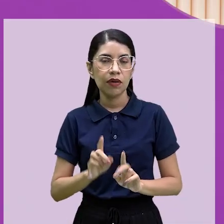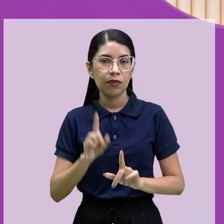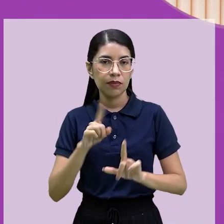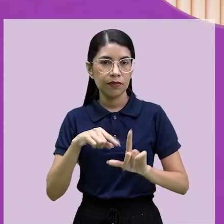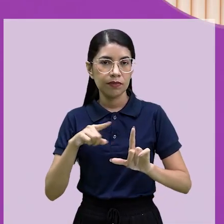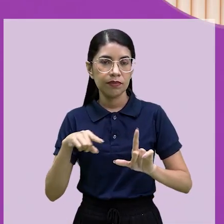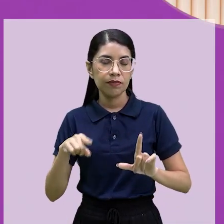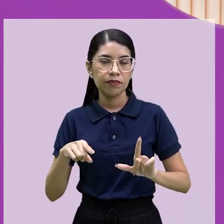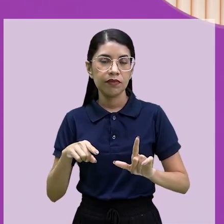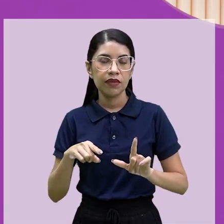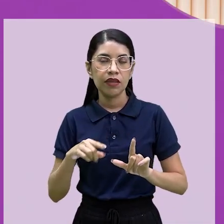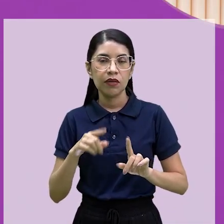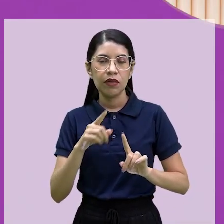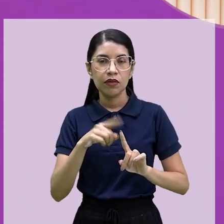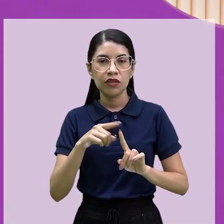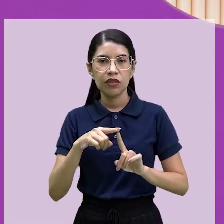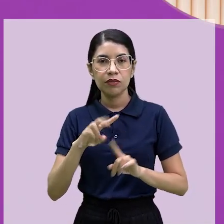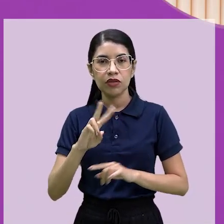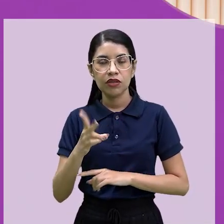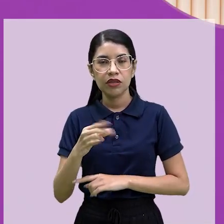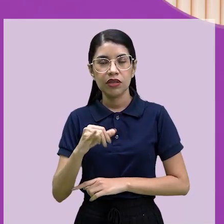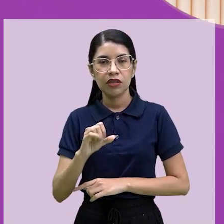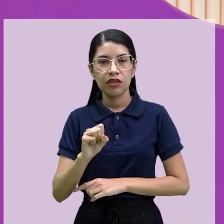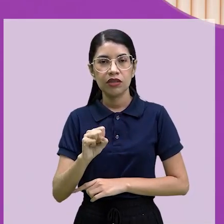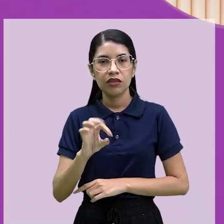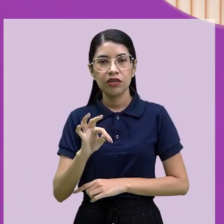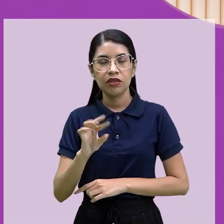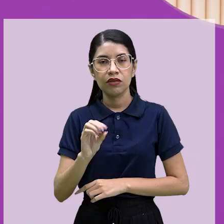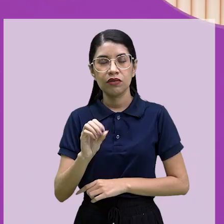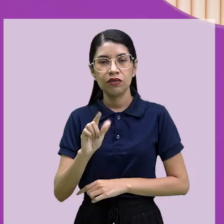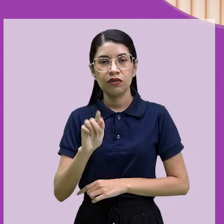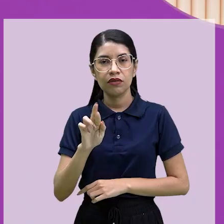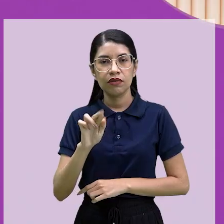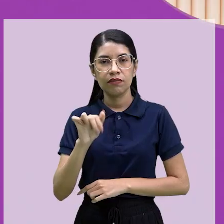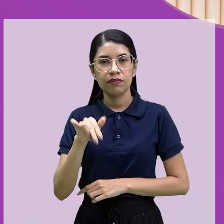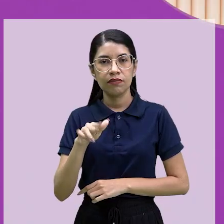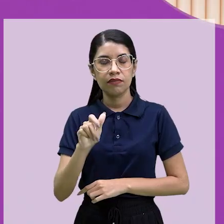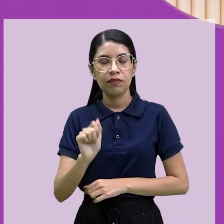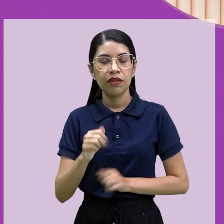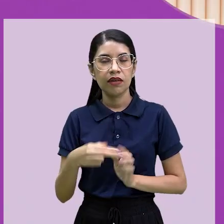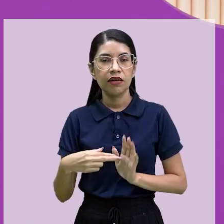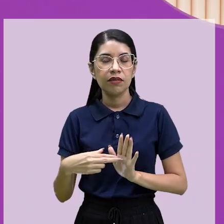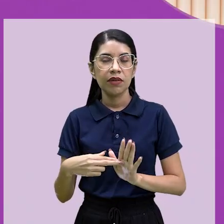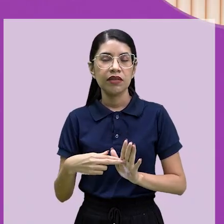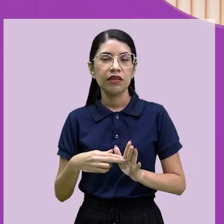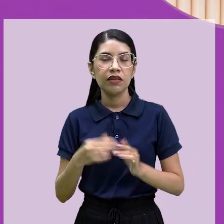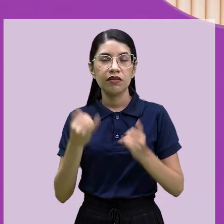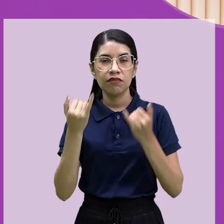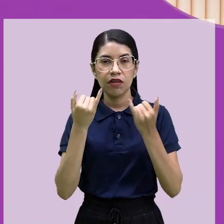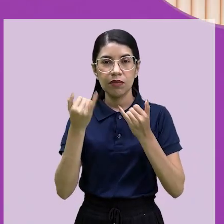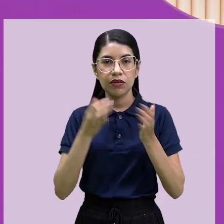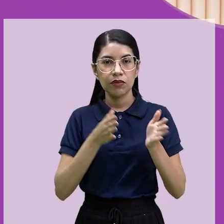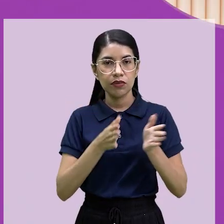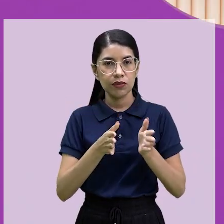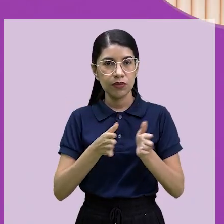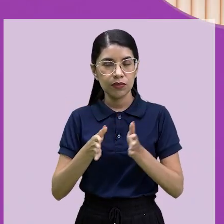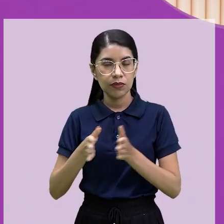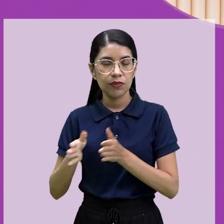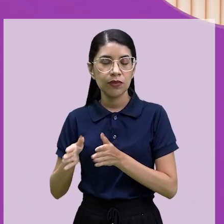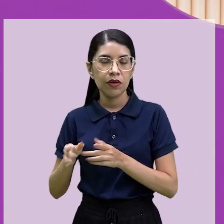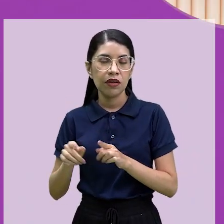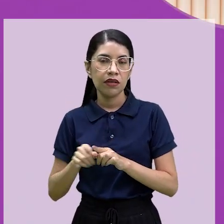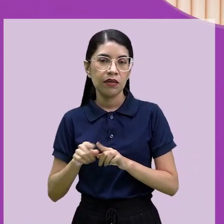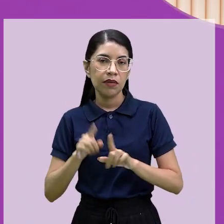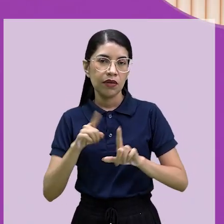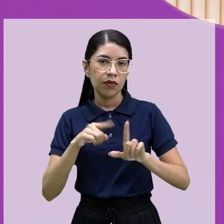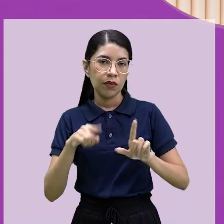beleza? Então, esse foi o histograma. Ele representa os dados em intervalos. E o gráfico dele sempre